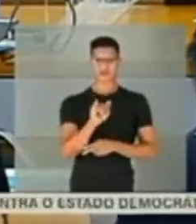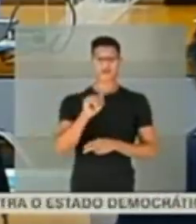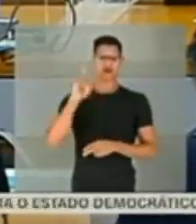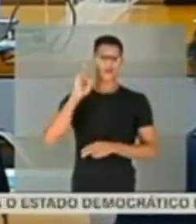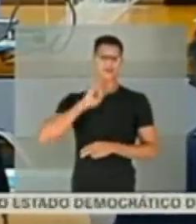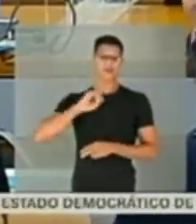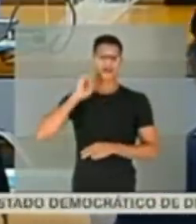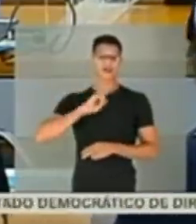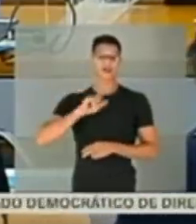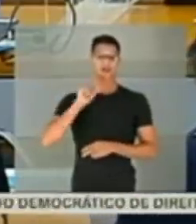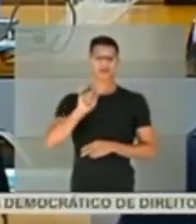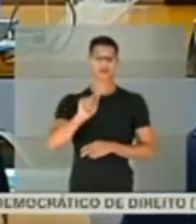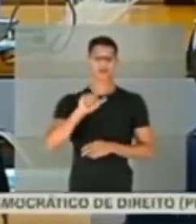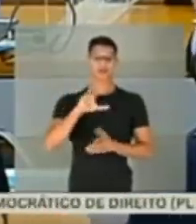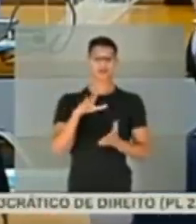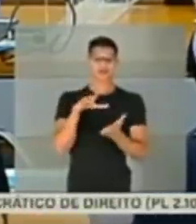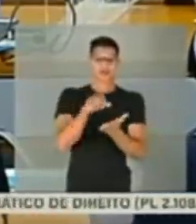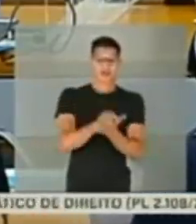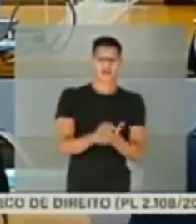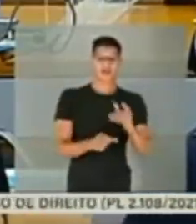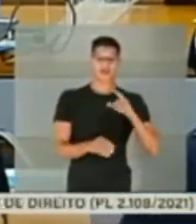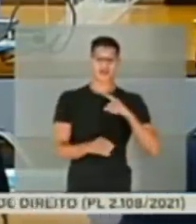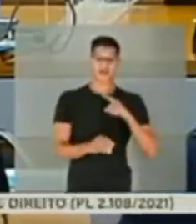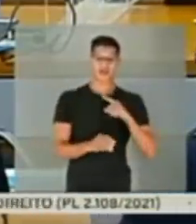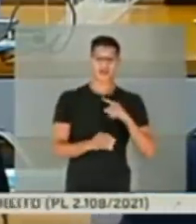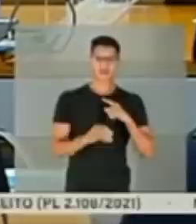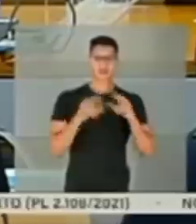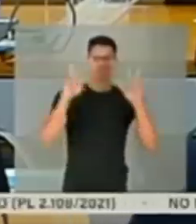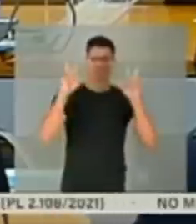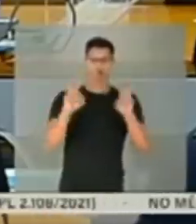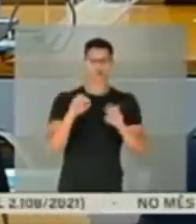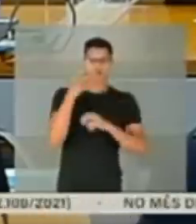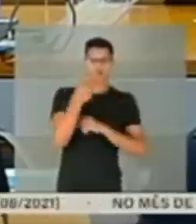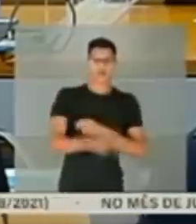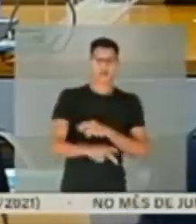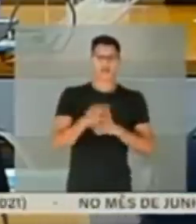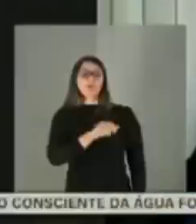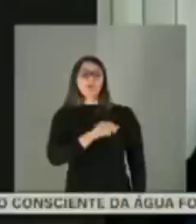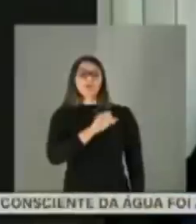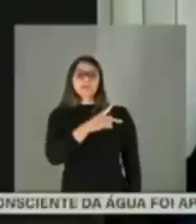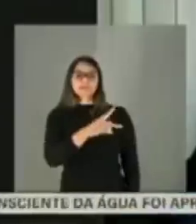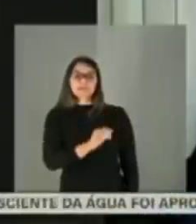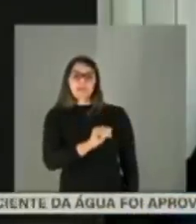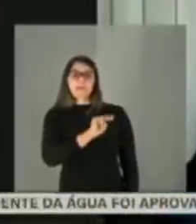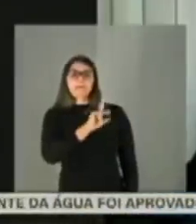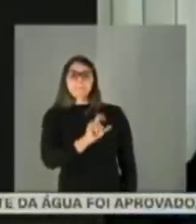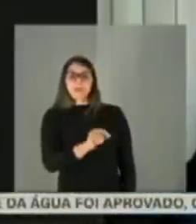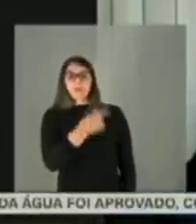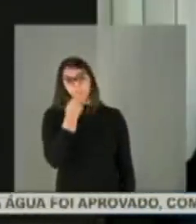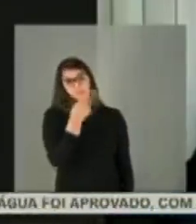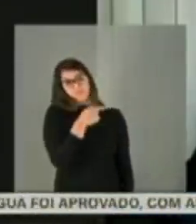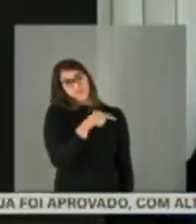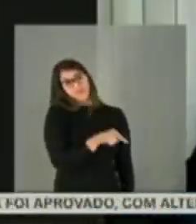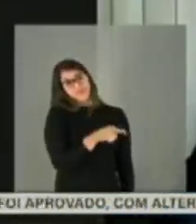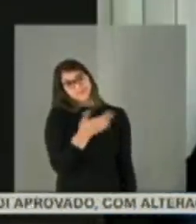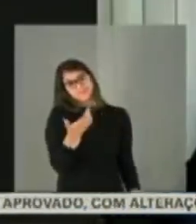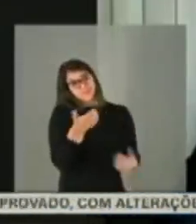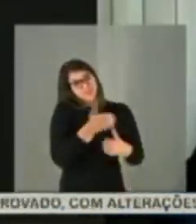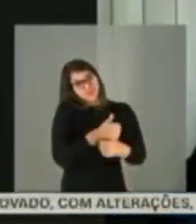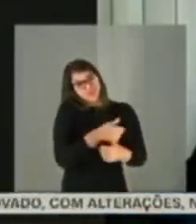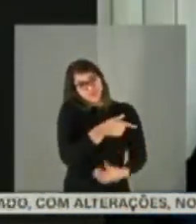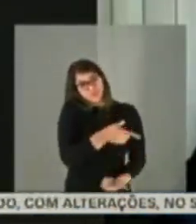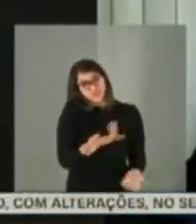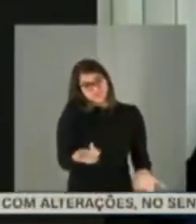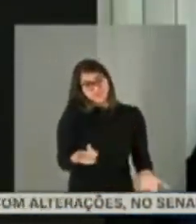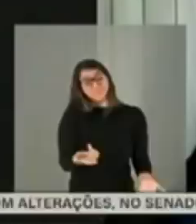americano o cadastro com relação a esta farmacêutica. E o que a gente está